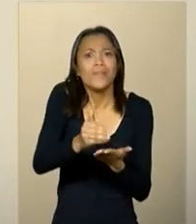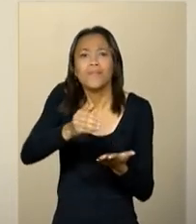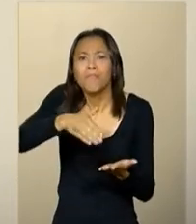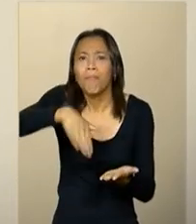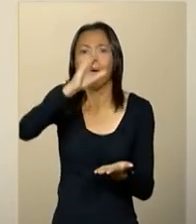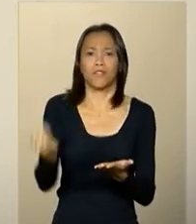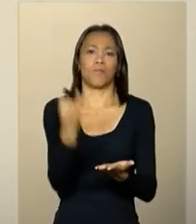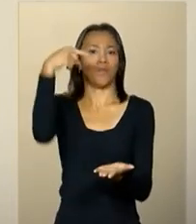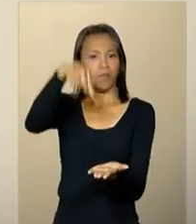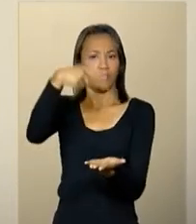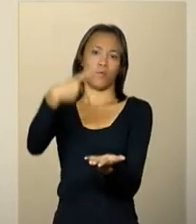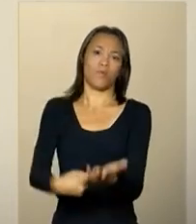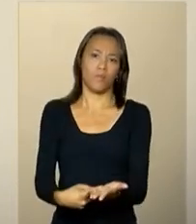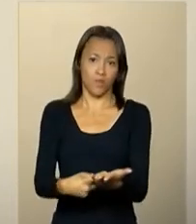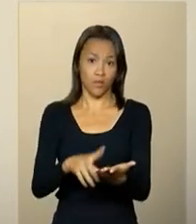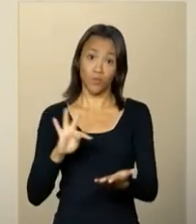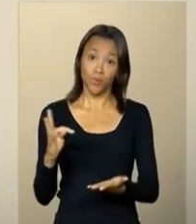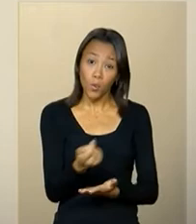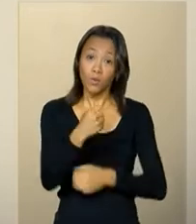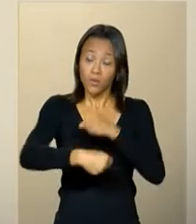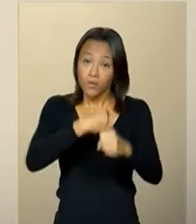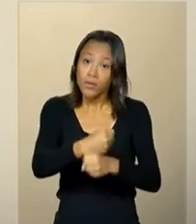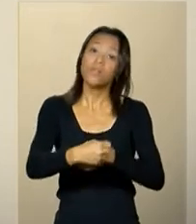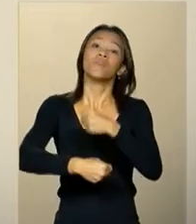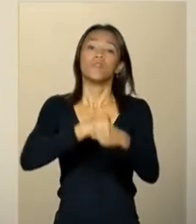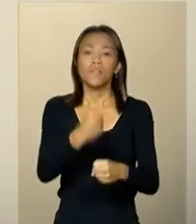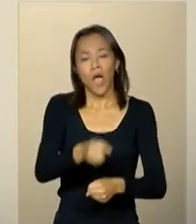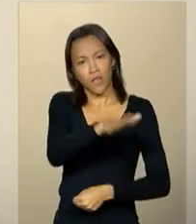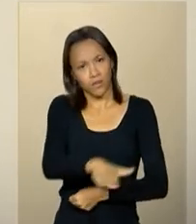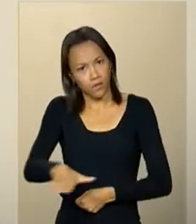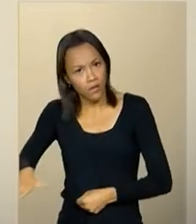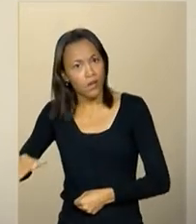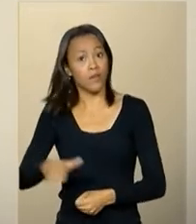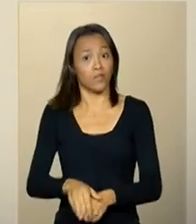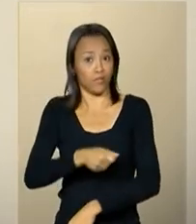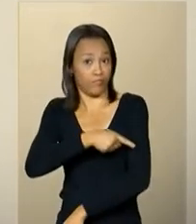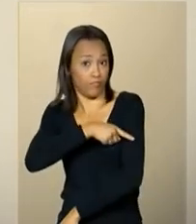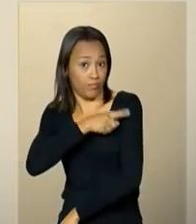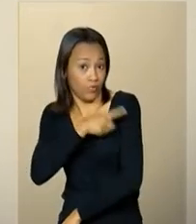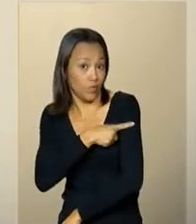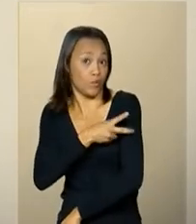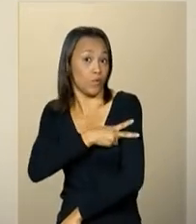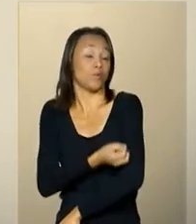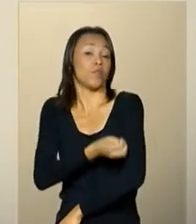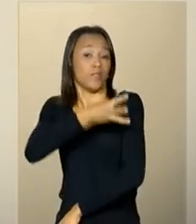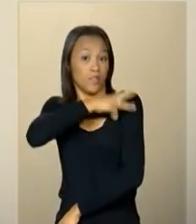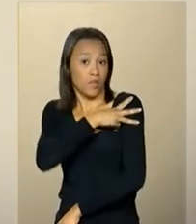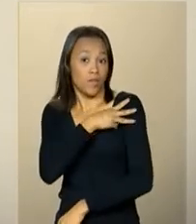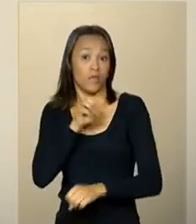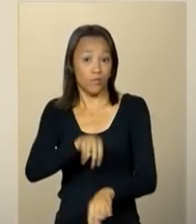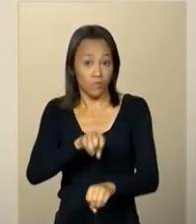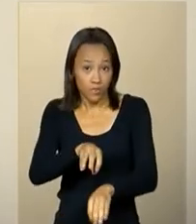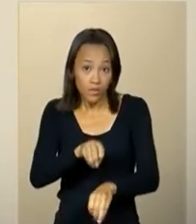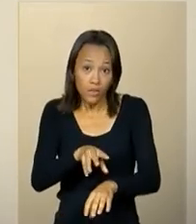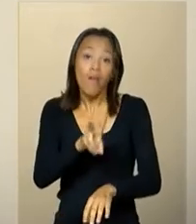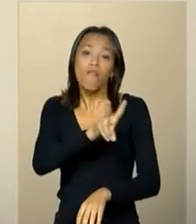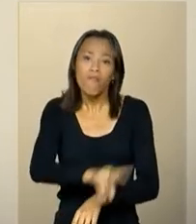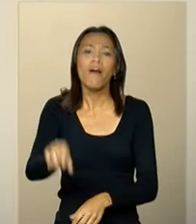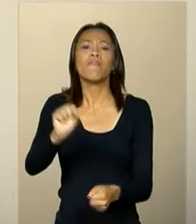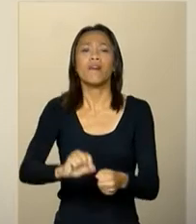importantes desse pacto todos os anos as crianças do 2º e do 3º ano do Ensino Fundamental